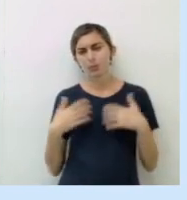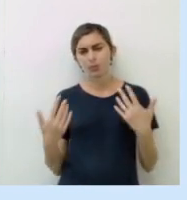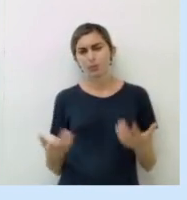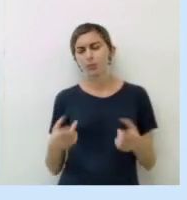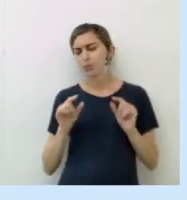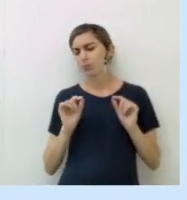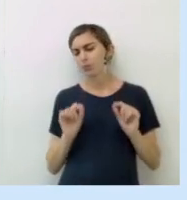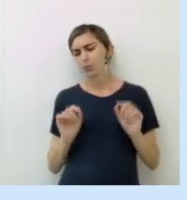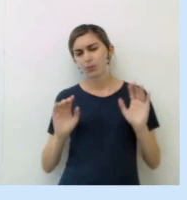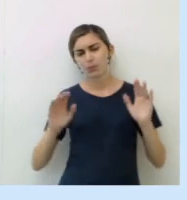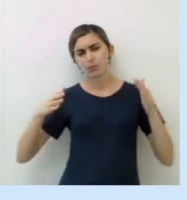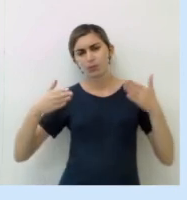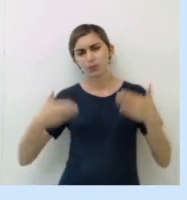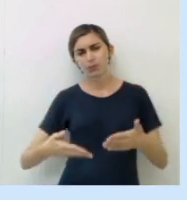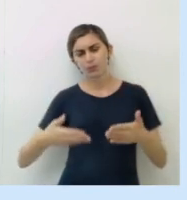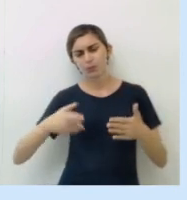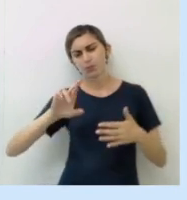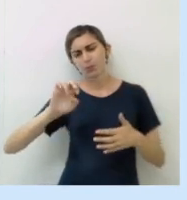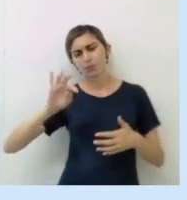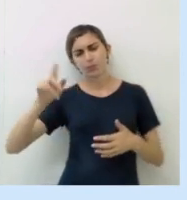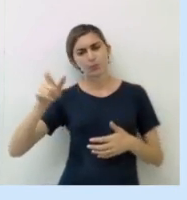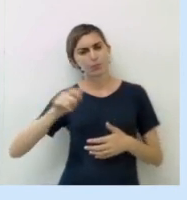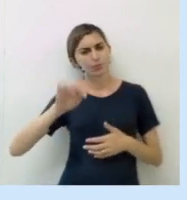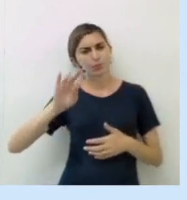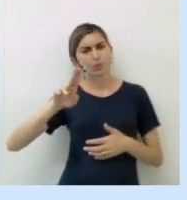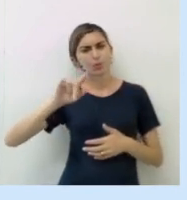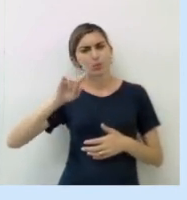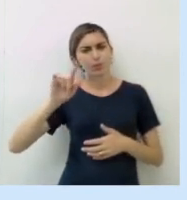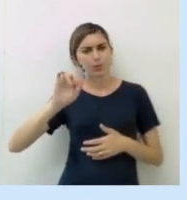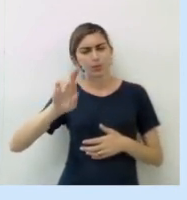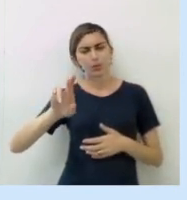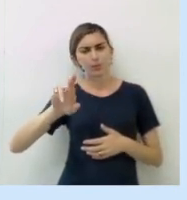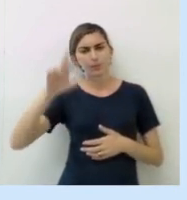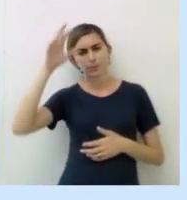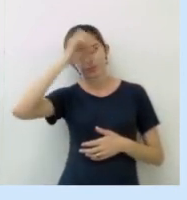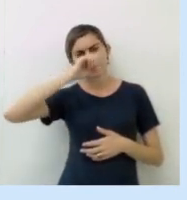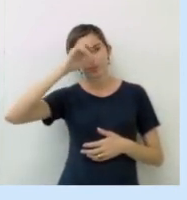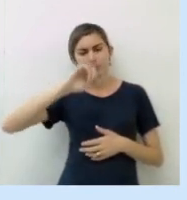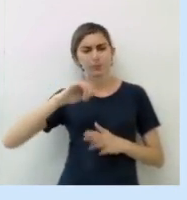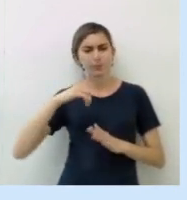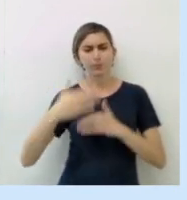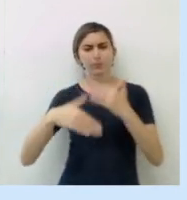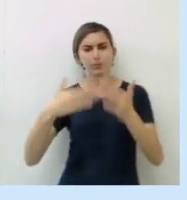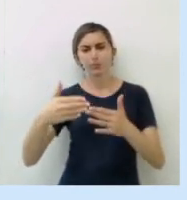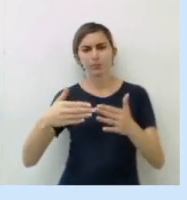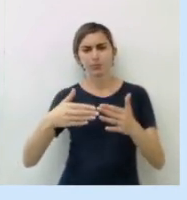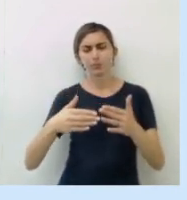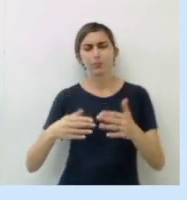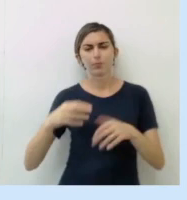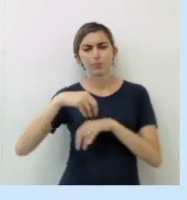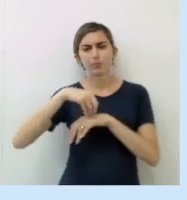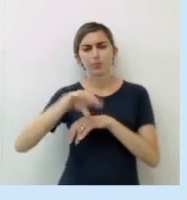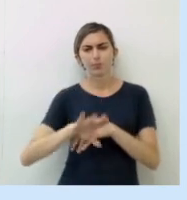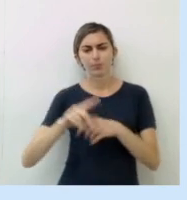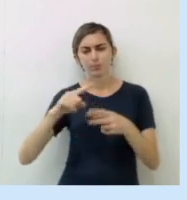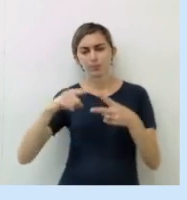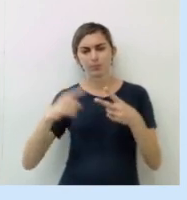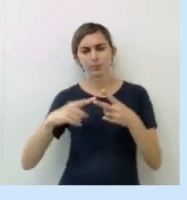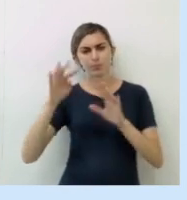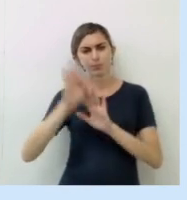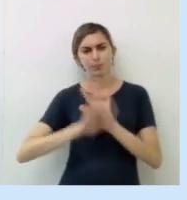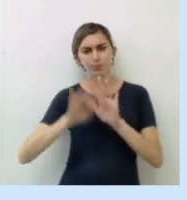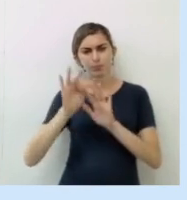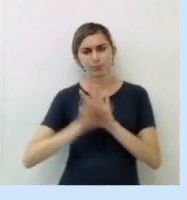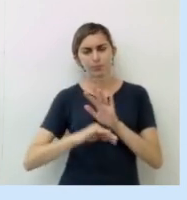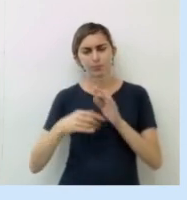e o que seria, voltando a retextualizar, que nós aprendemos que é justamente o processo de transpor de dois textos ou de um